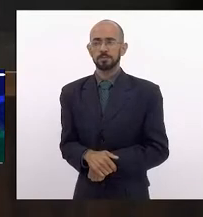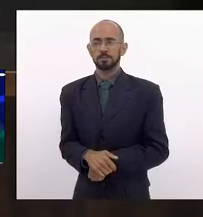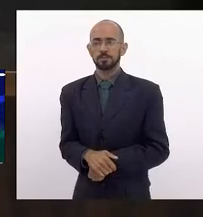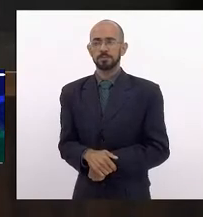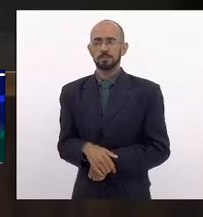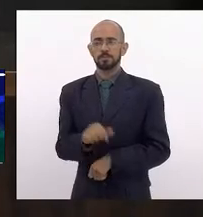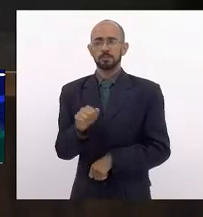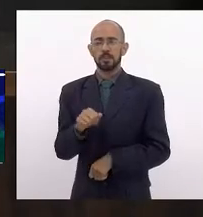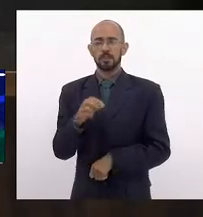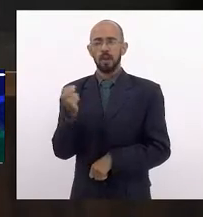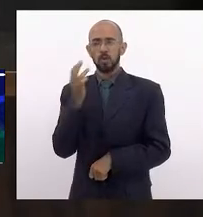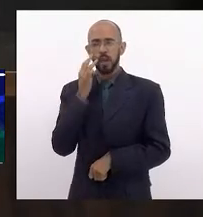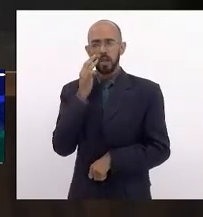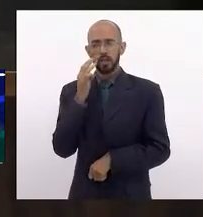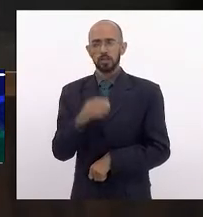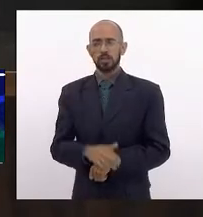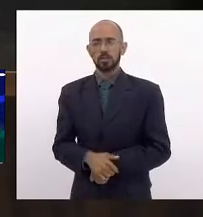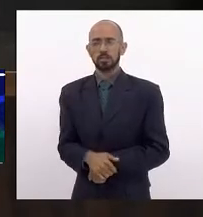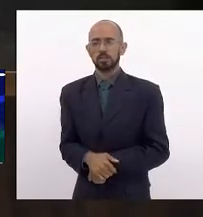do valdec